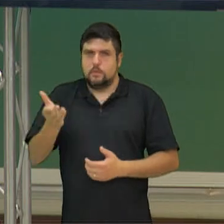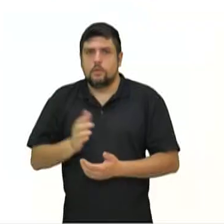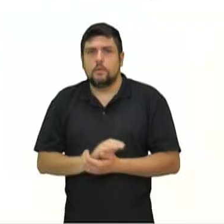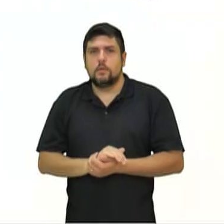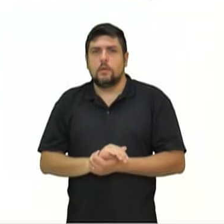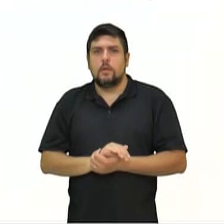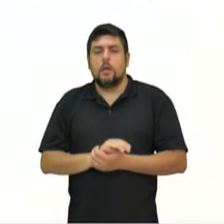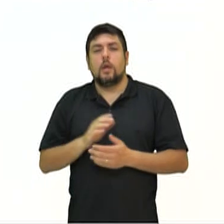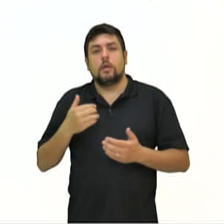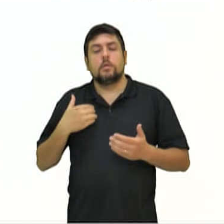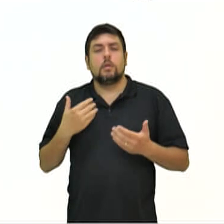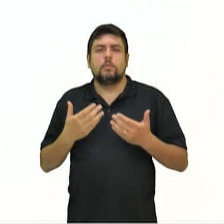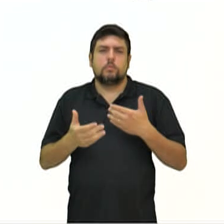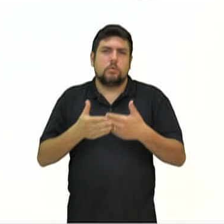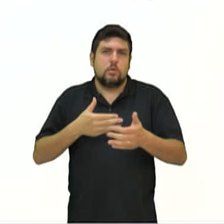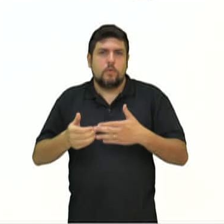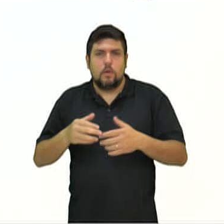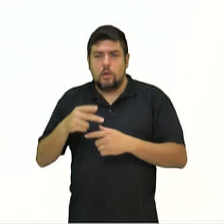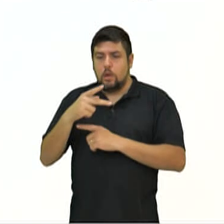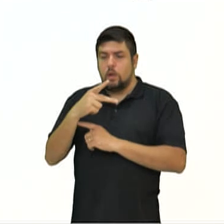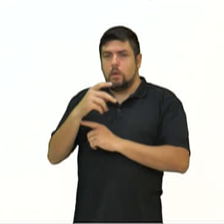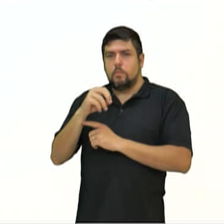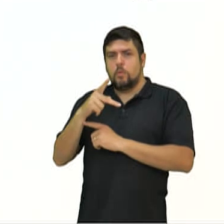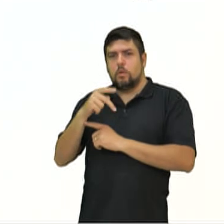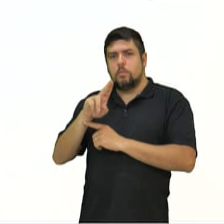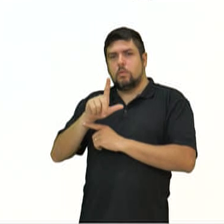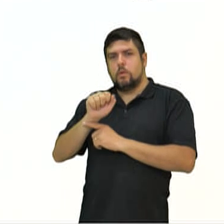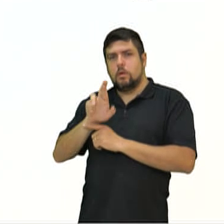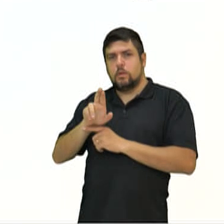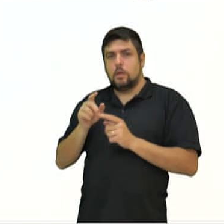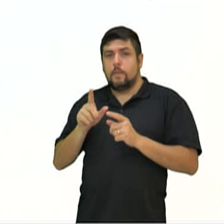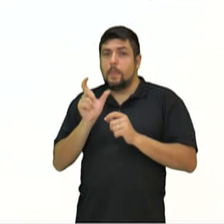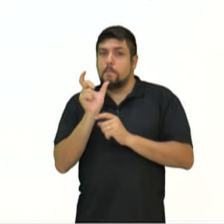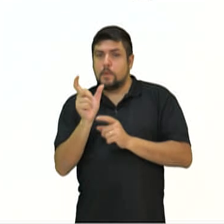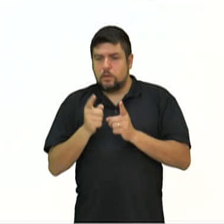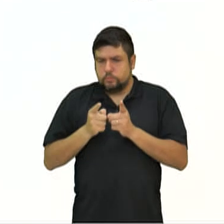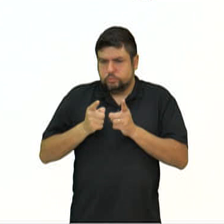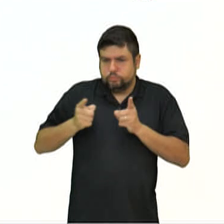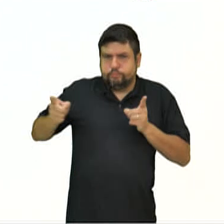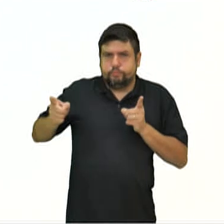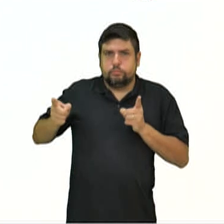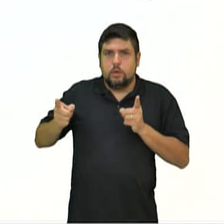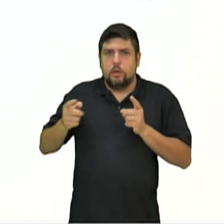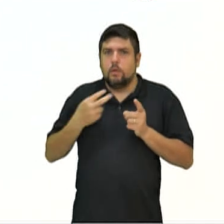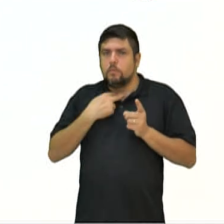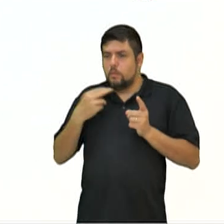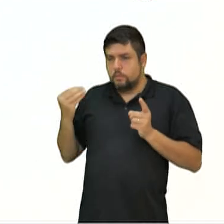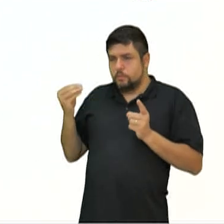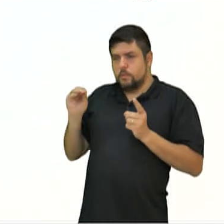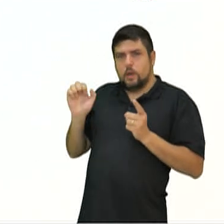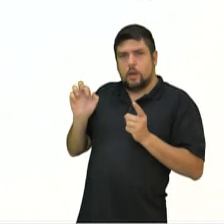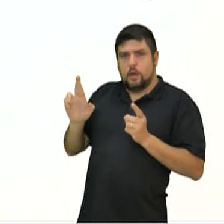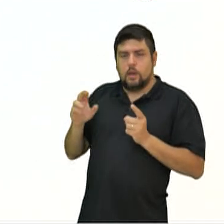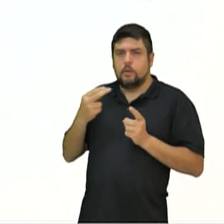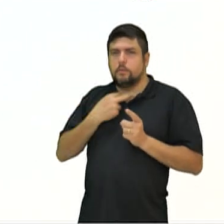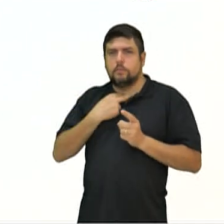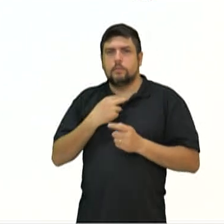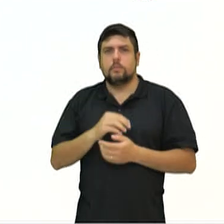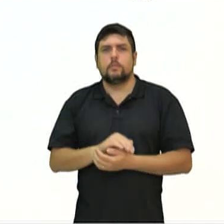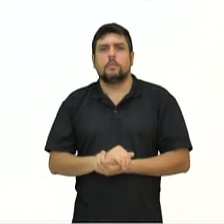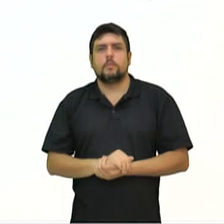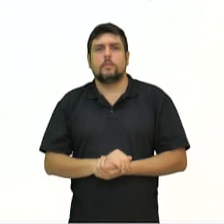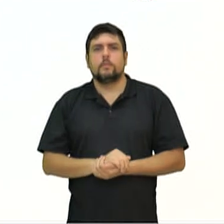tanto faz. Popular é um adjetivo longo, você não pode colocar ER. Soccer is as fun as